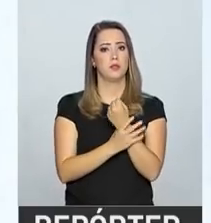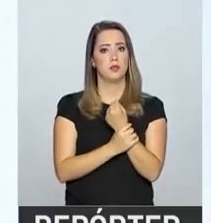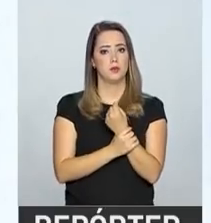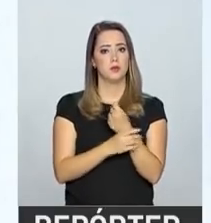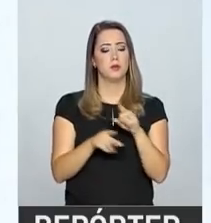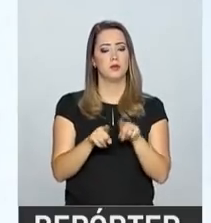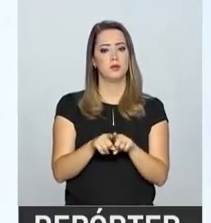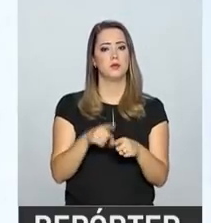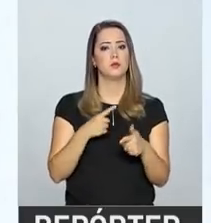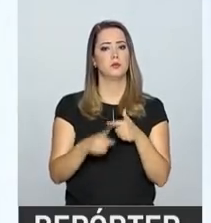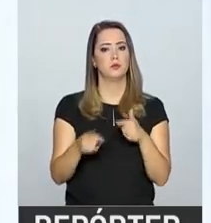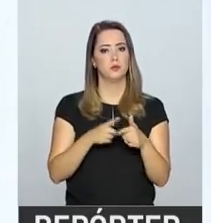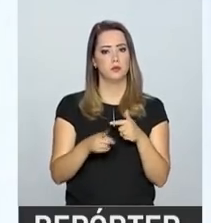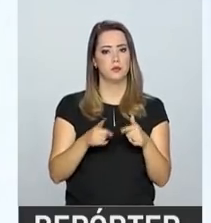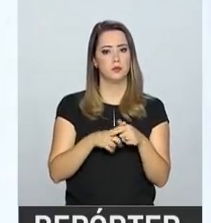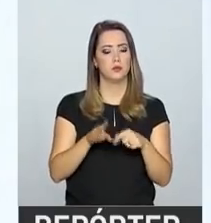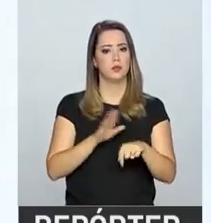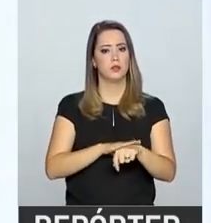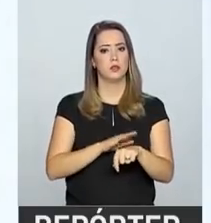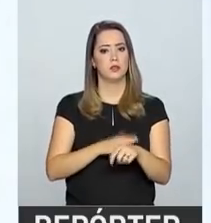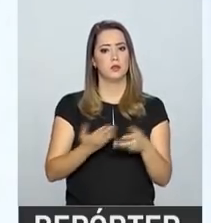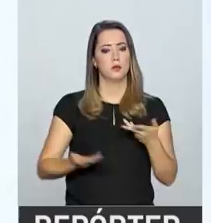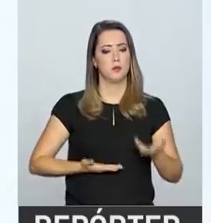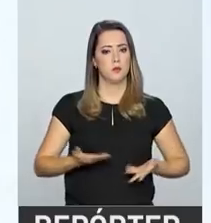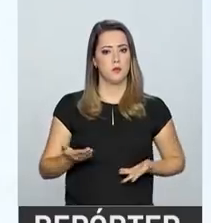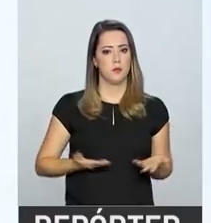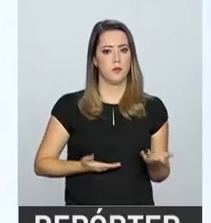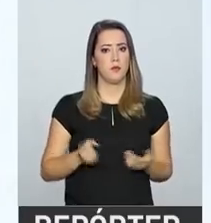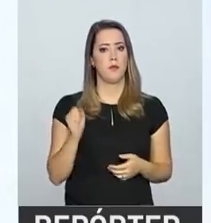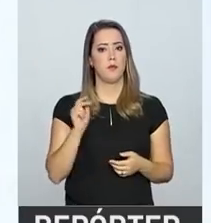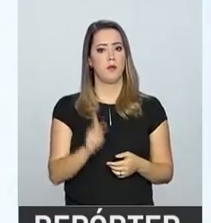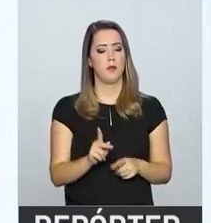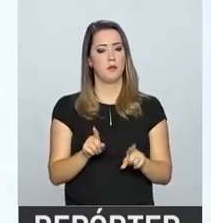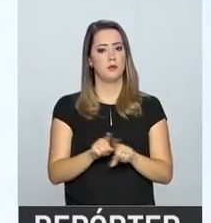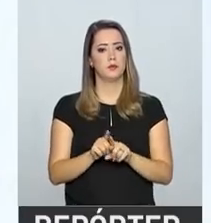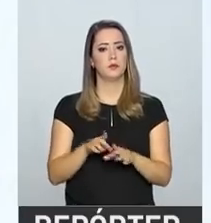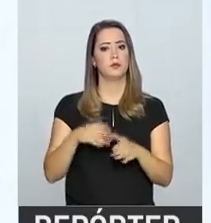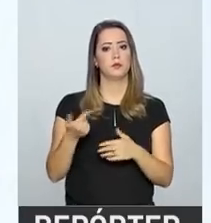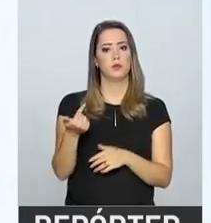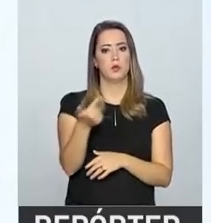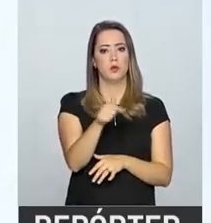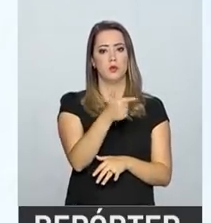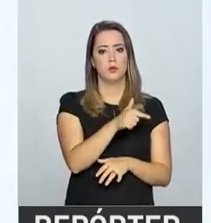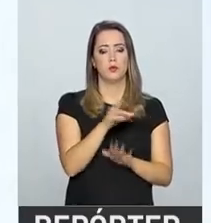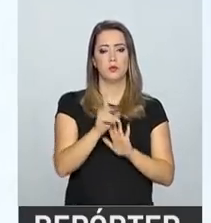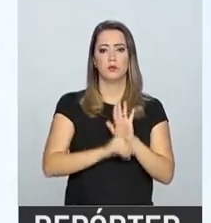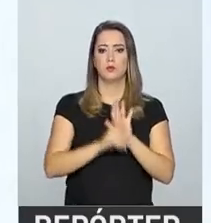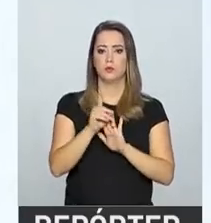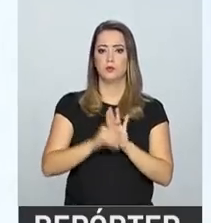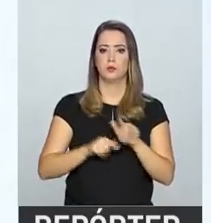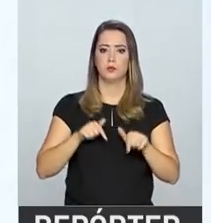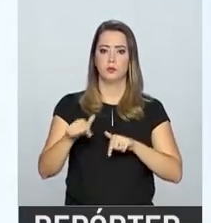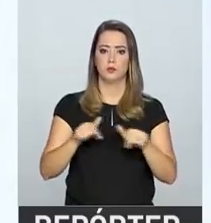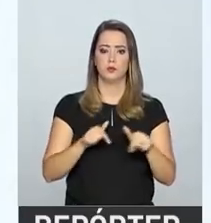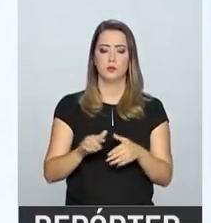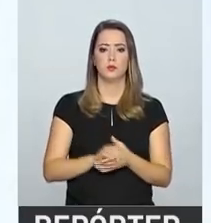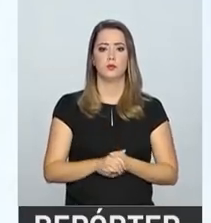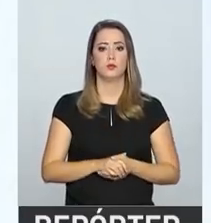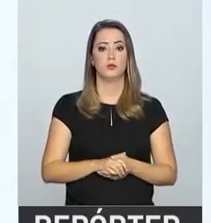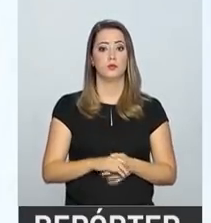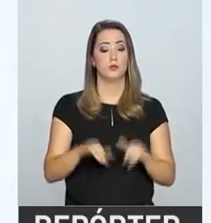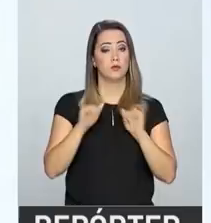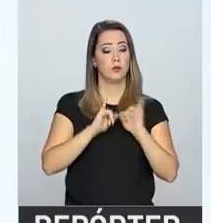prejudicado na contagem do tempo de serviço para aposentadoria além de outros direitos trabalhistas a